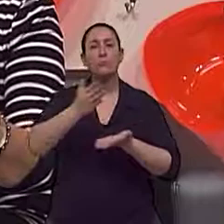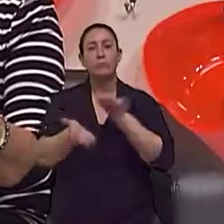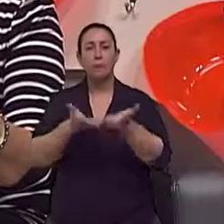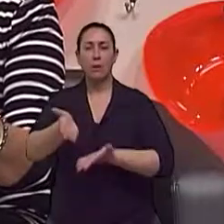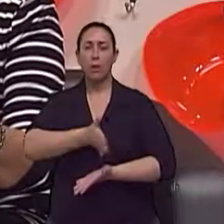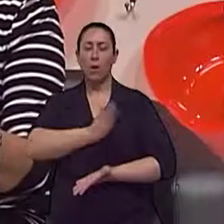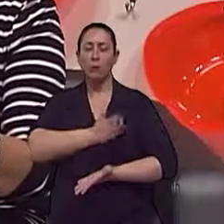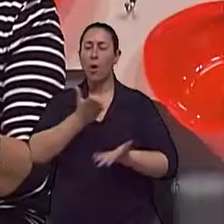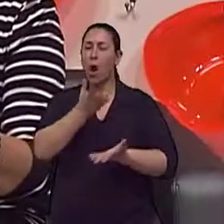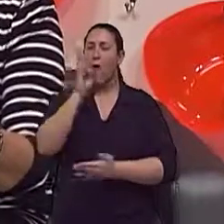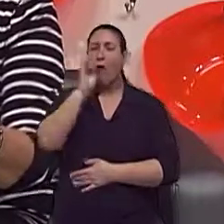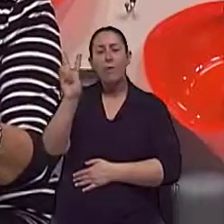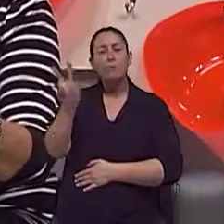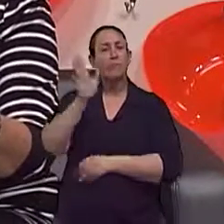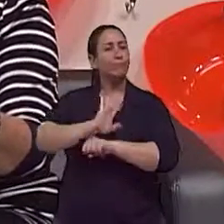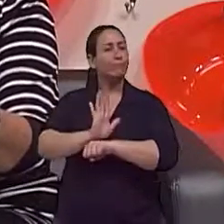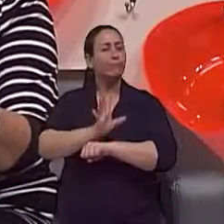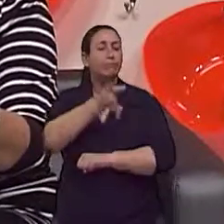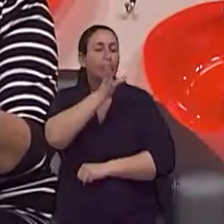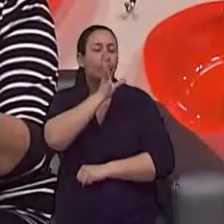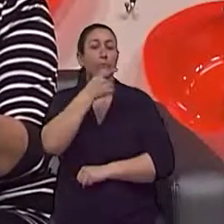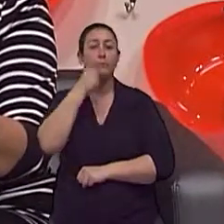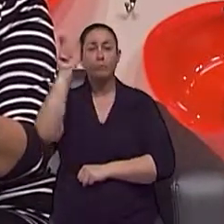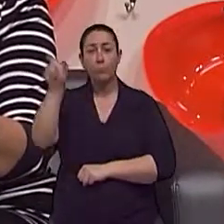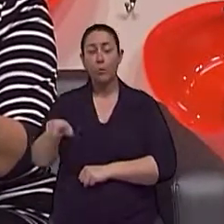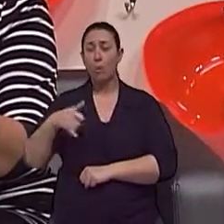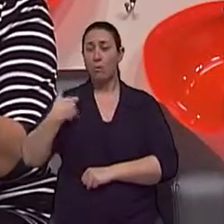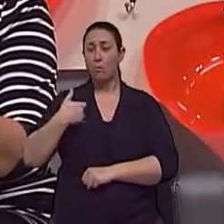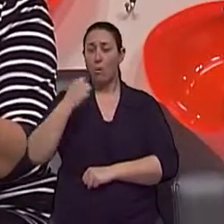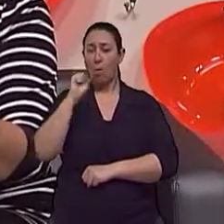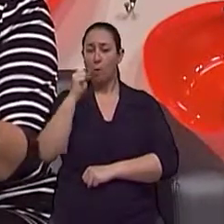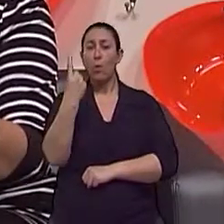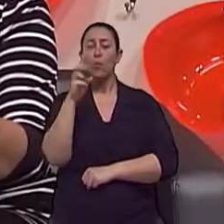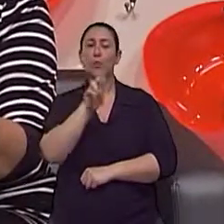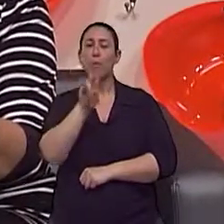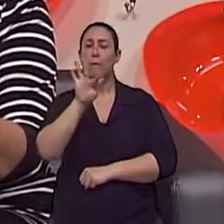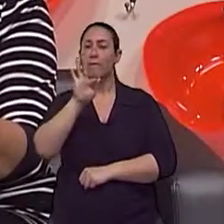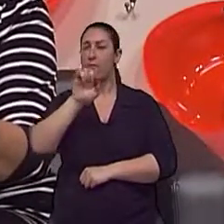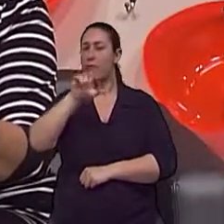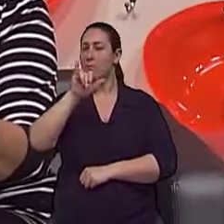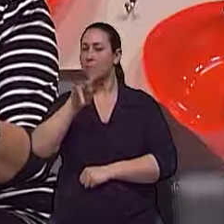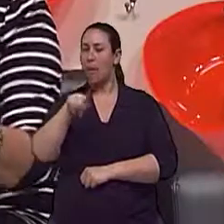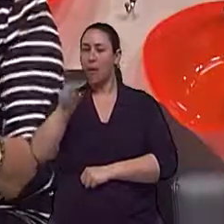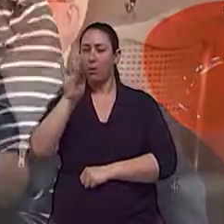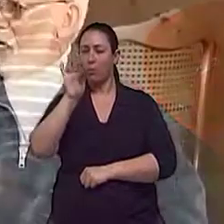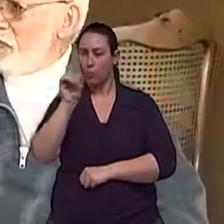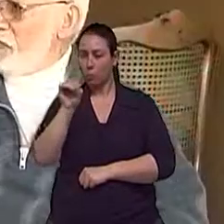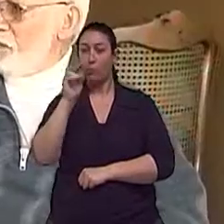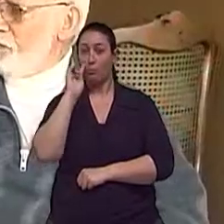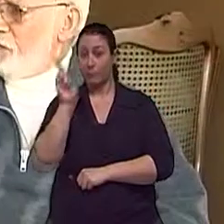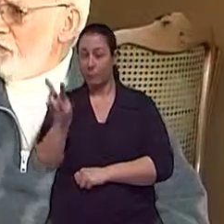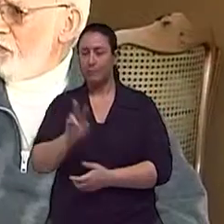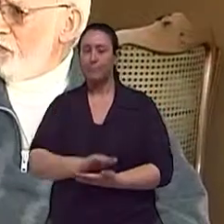Felisberto seu Felisberto tem 81 anos de idade